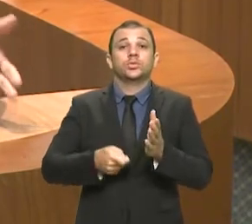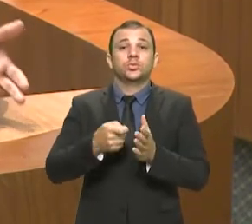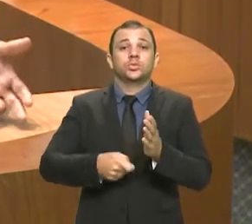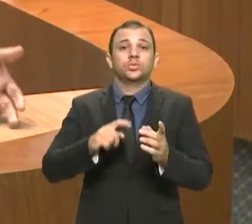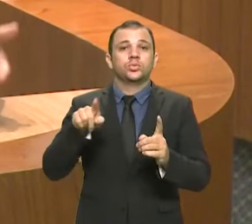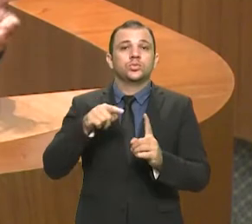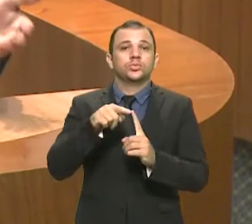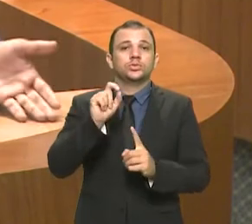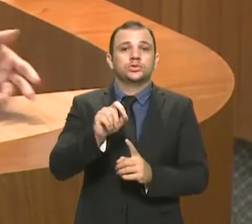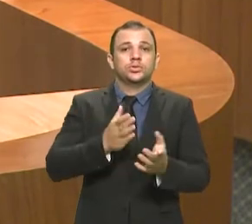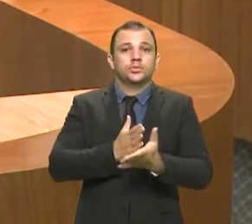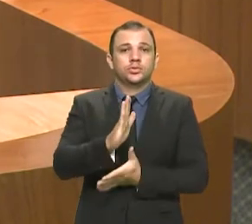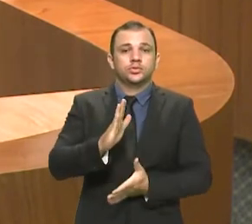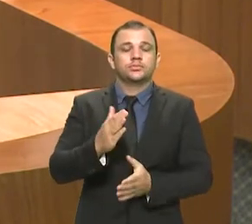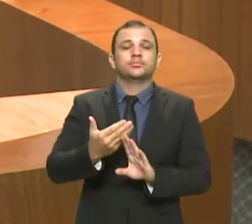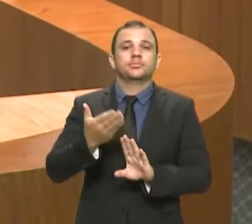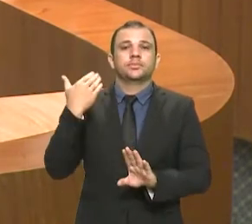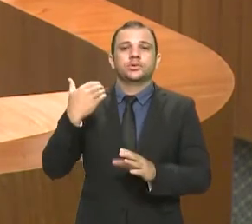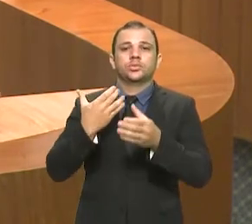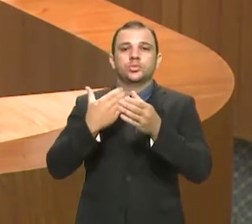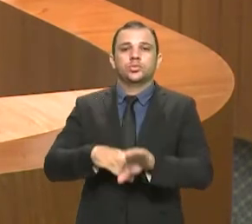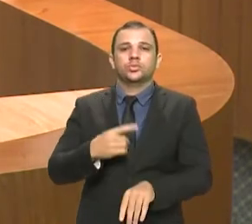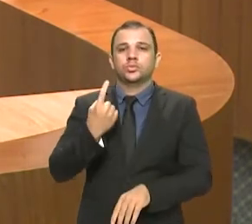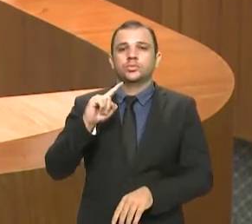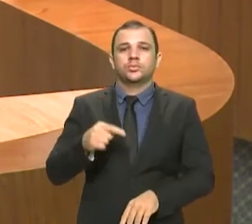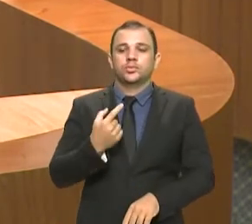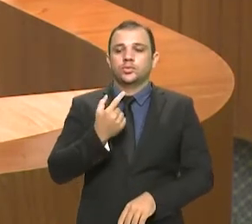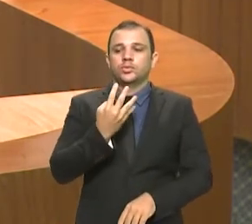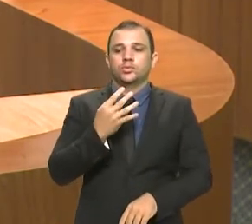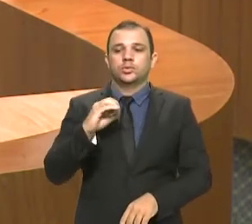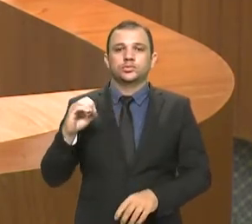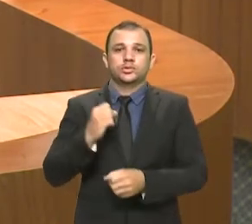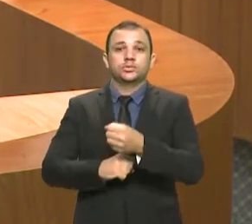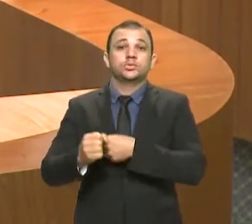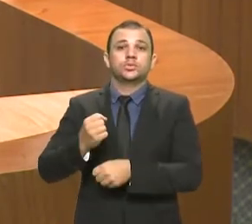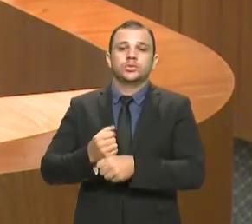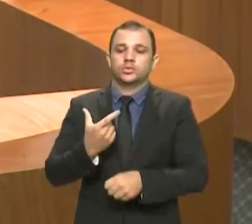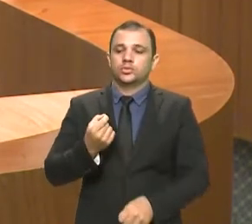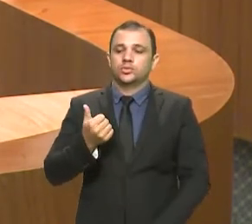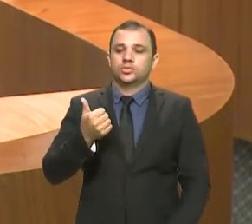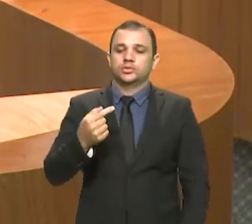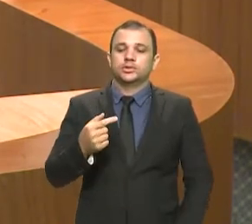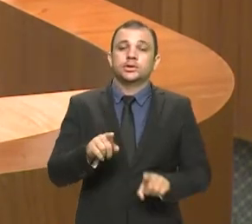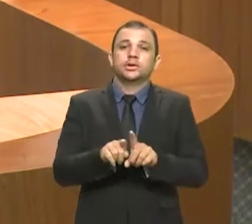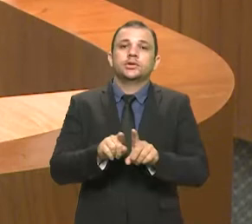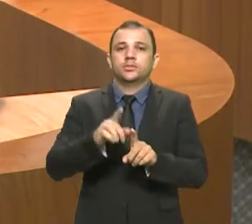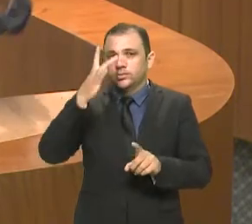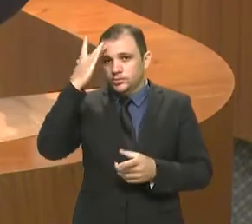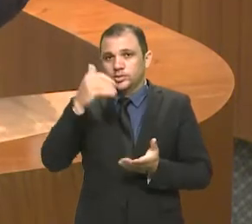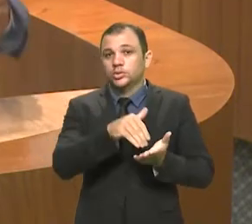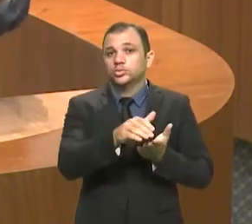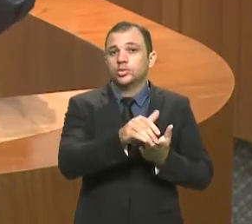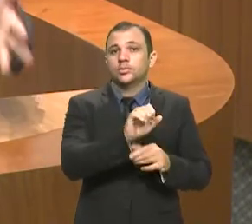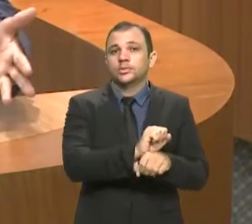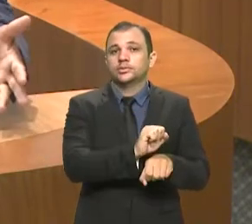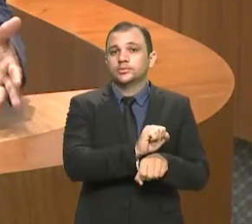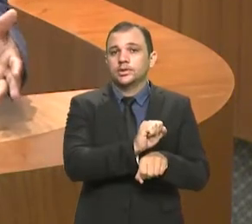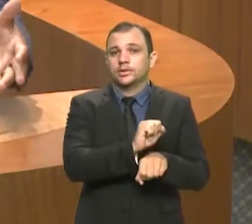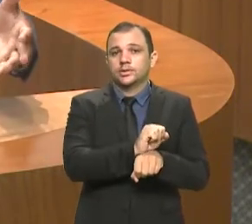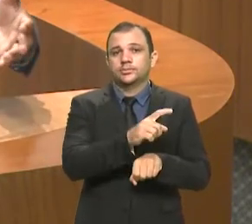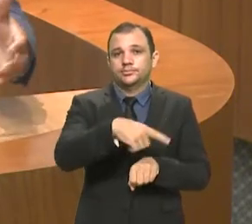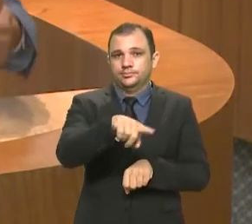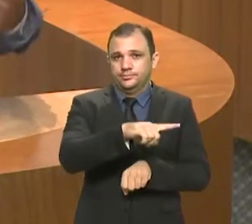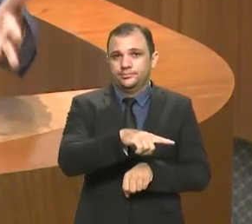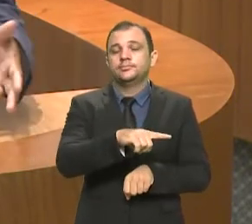concurso, os 1.400 de 2017. E também na luta pelos remanescentes. Nós temos uma grande quantidade de candidatos que estão na